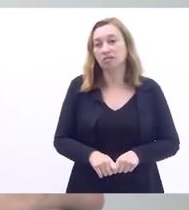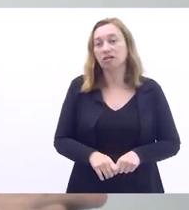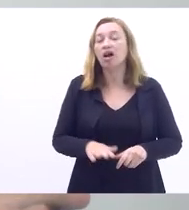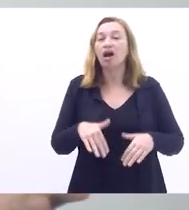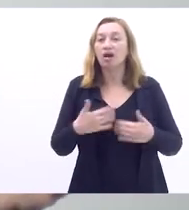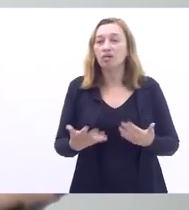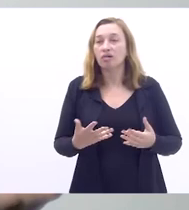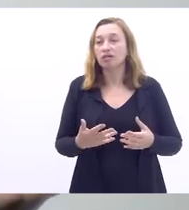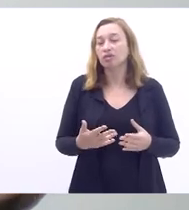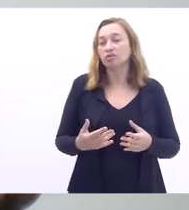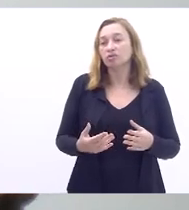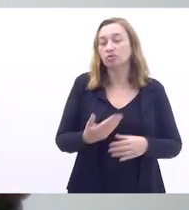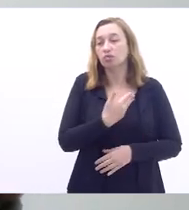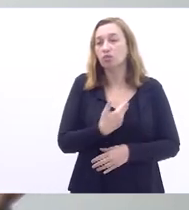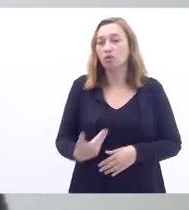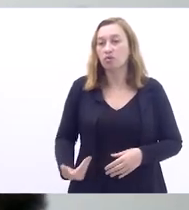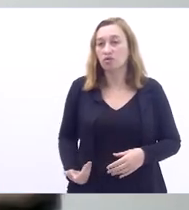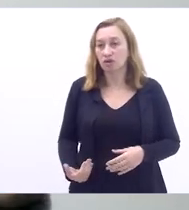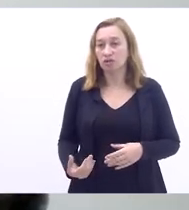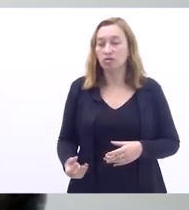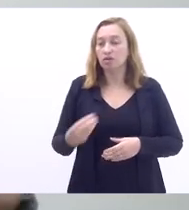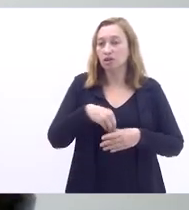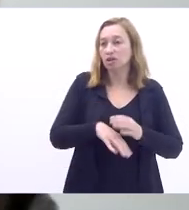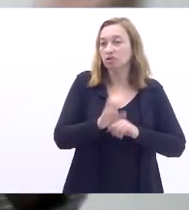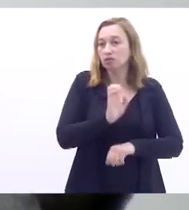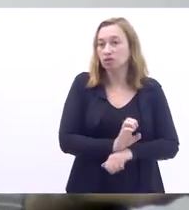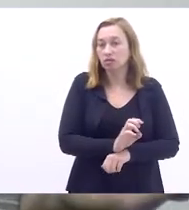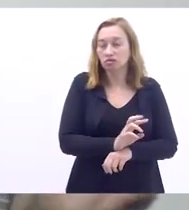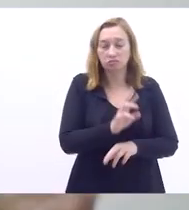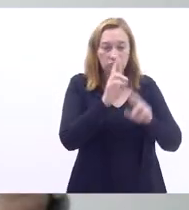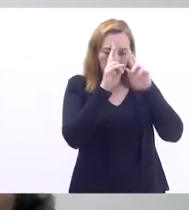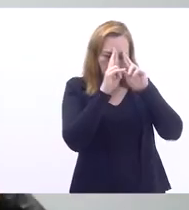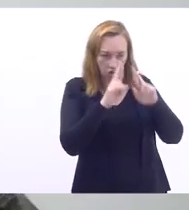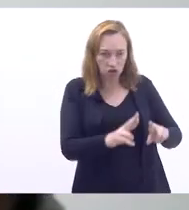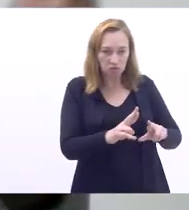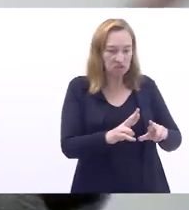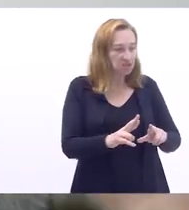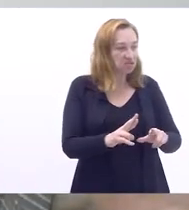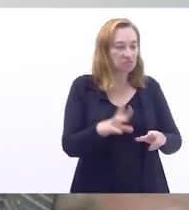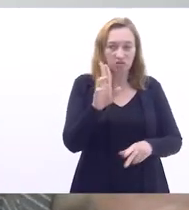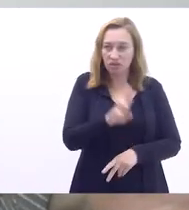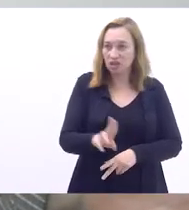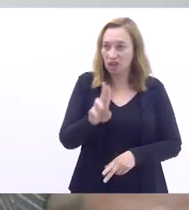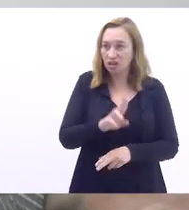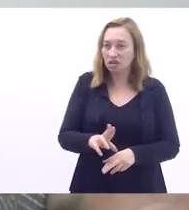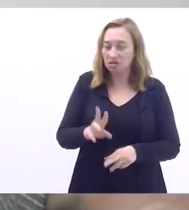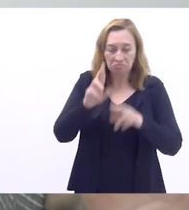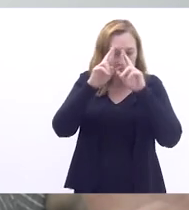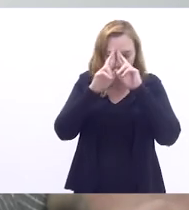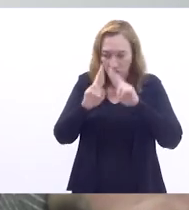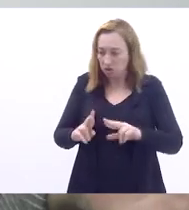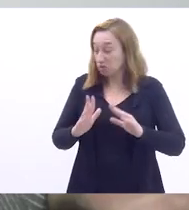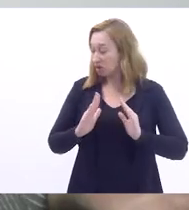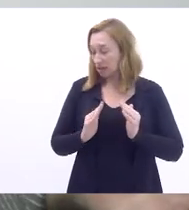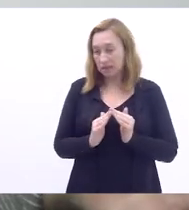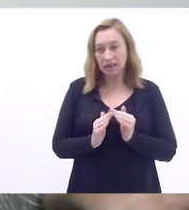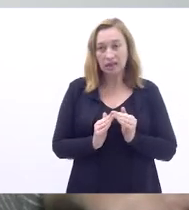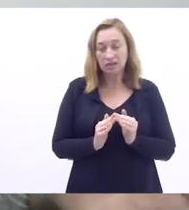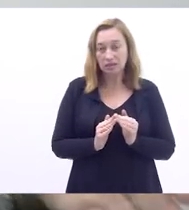da que o governo do estado que diz respeita autonomia universitária de respeita essa casa